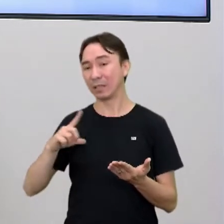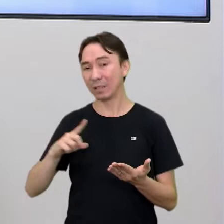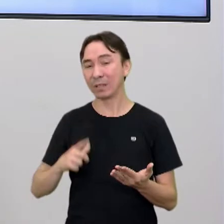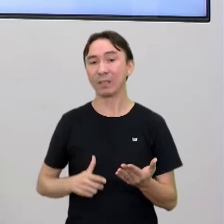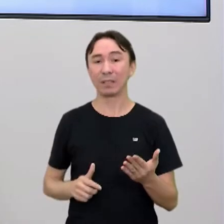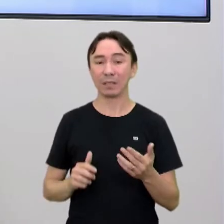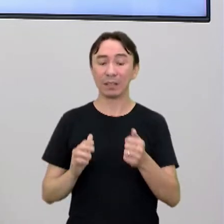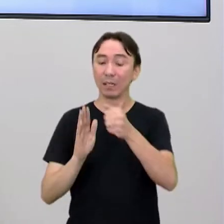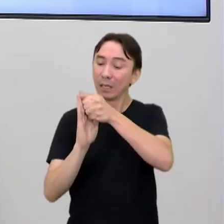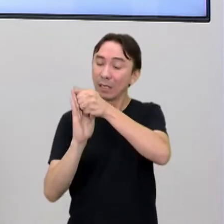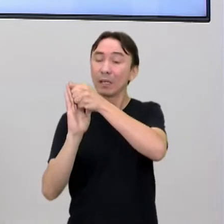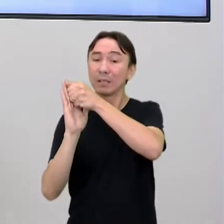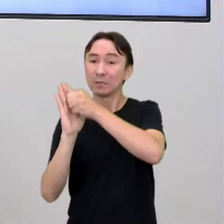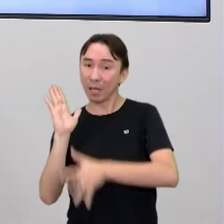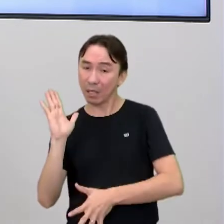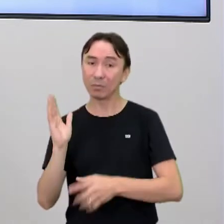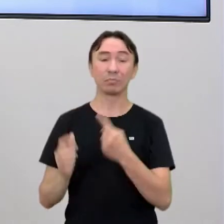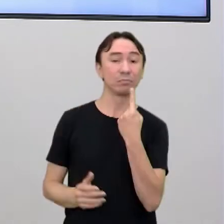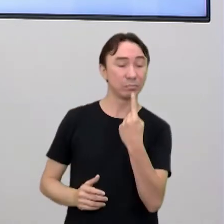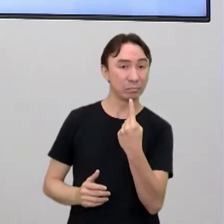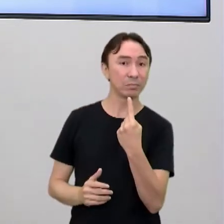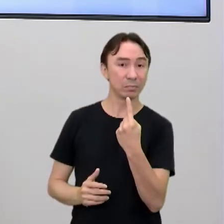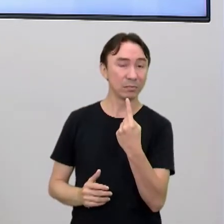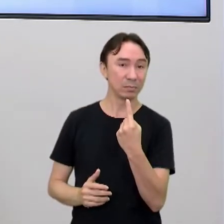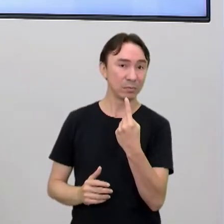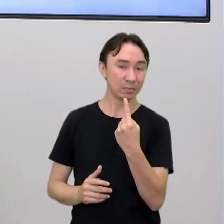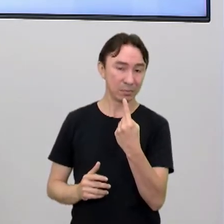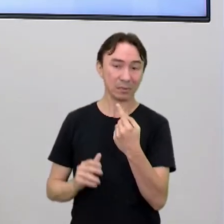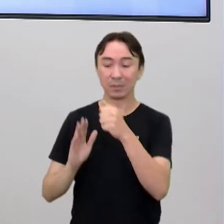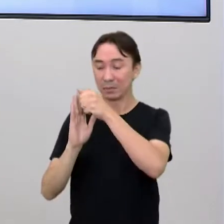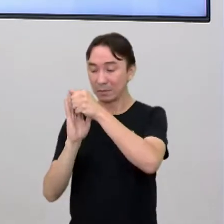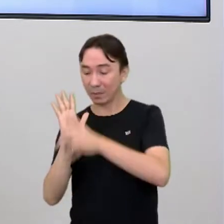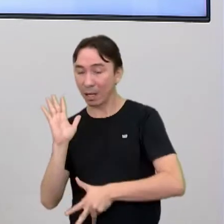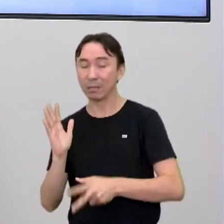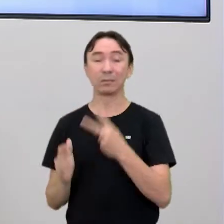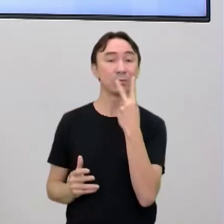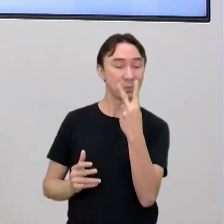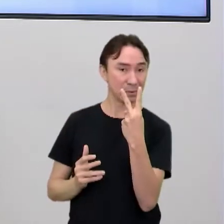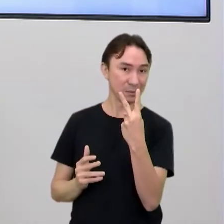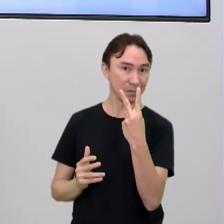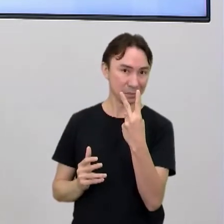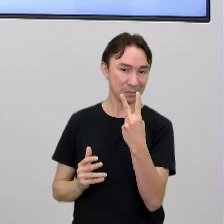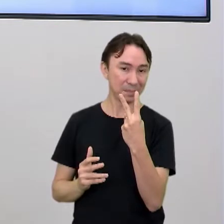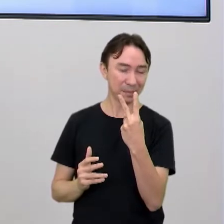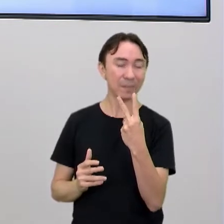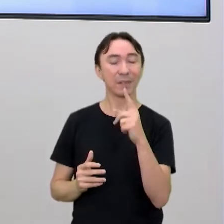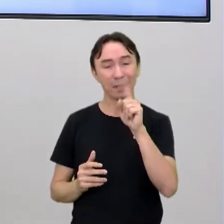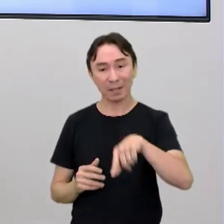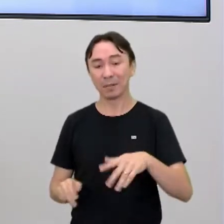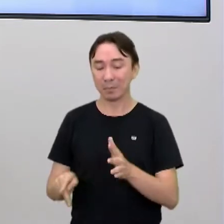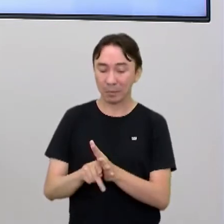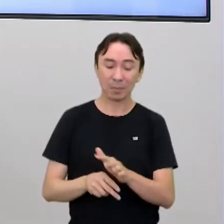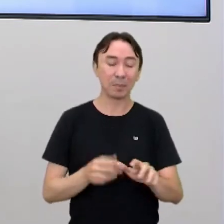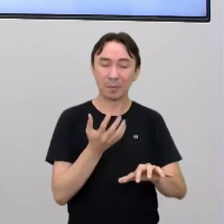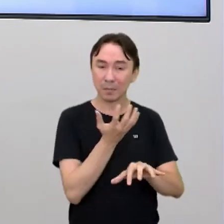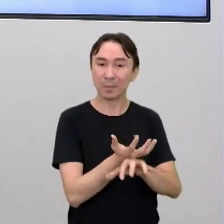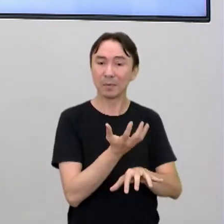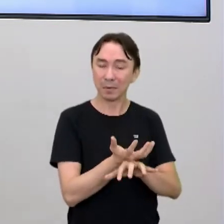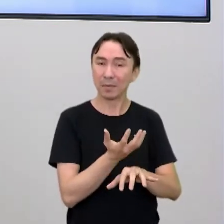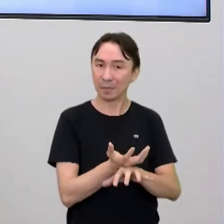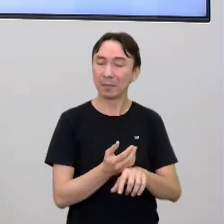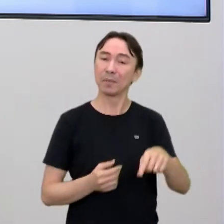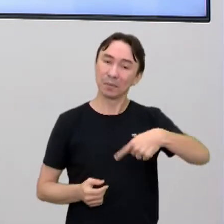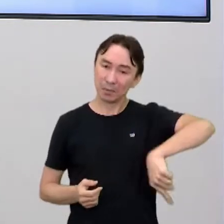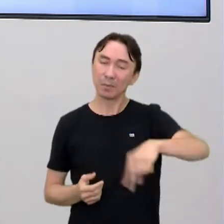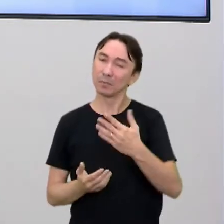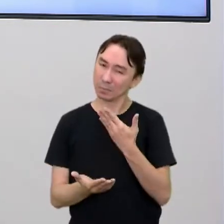a atividade integrada 1 e a atividade integrada 2 desse componente que a gente está